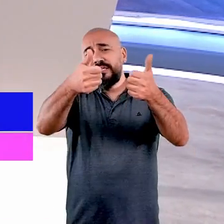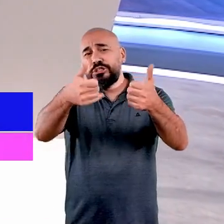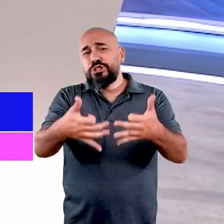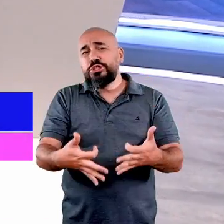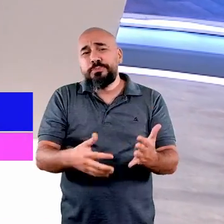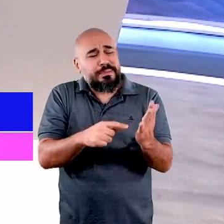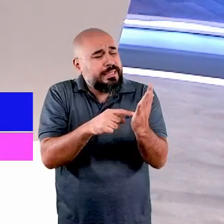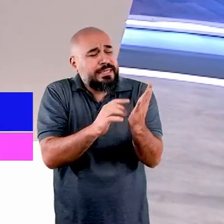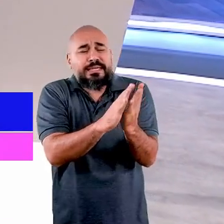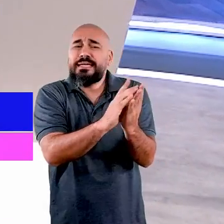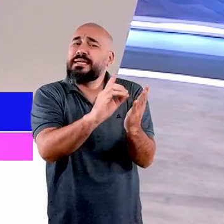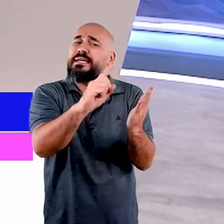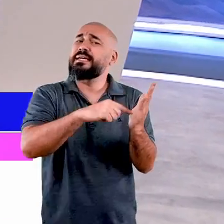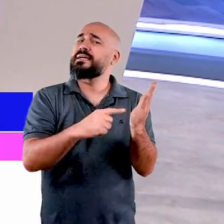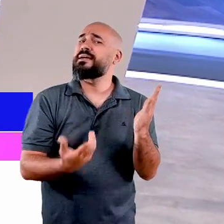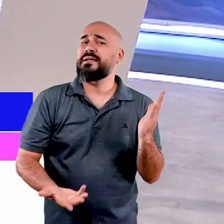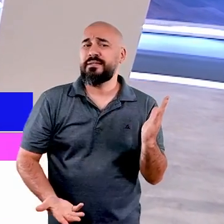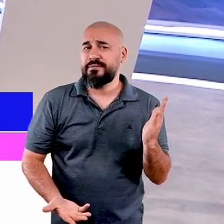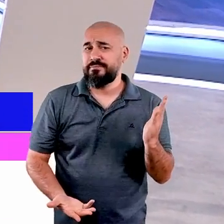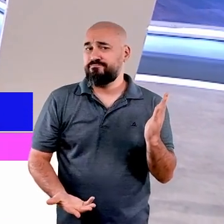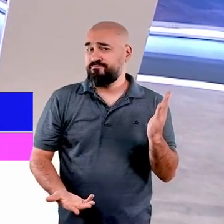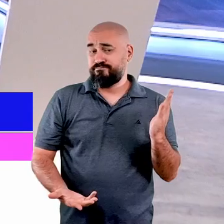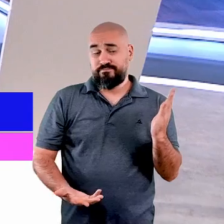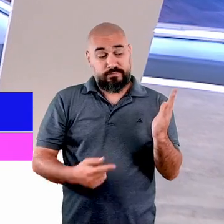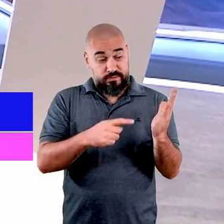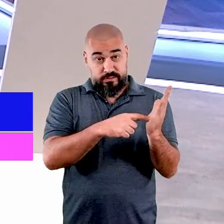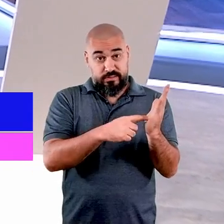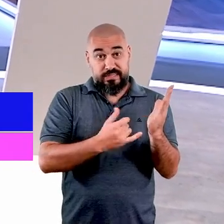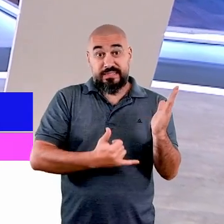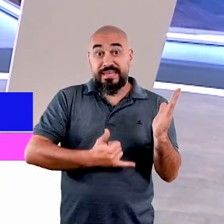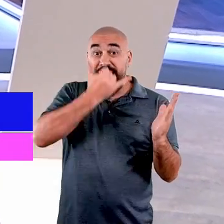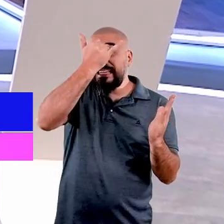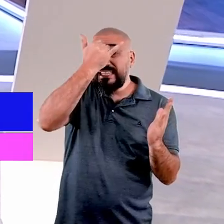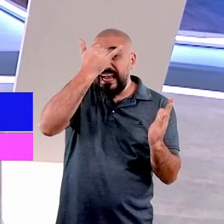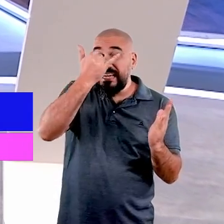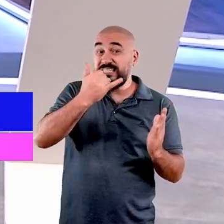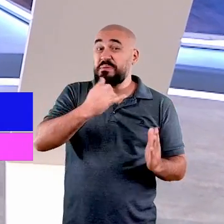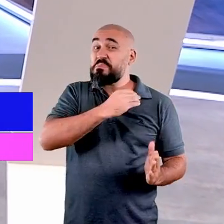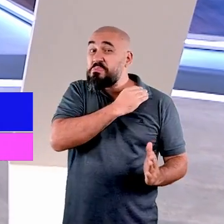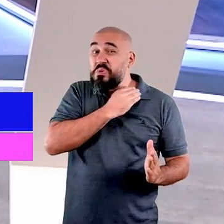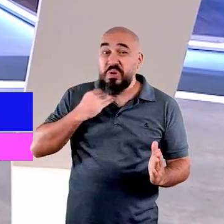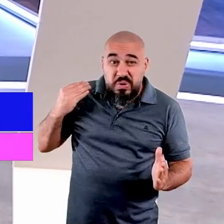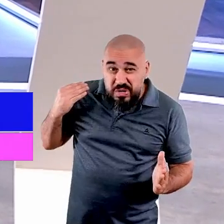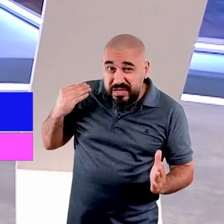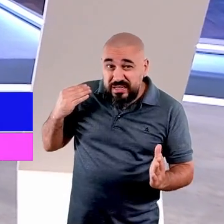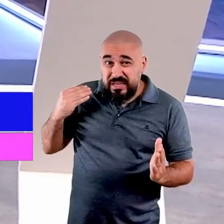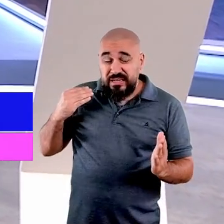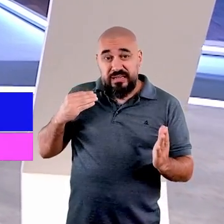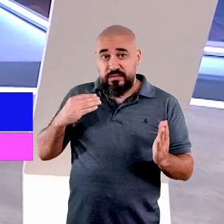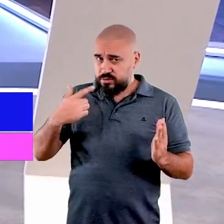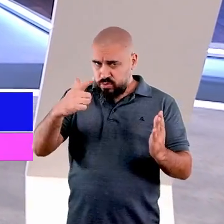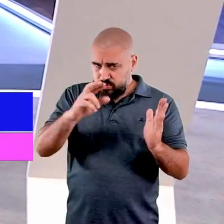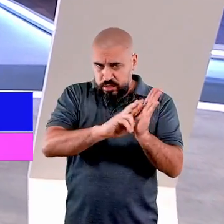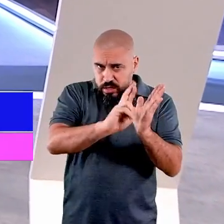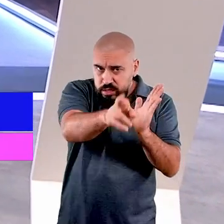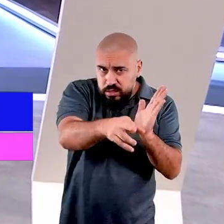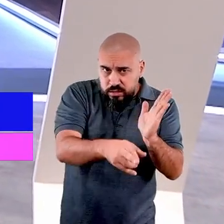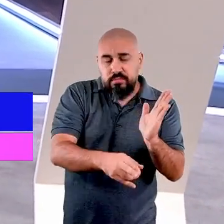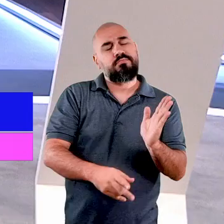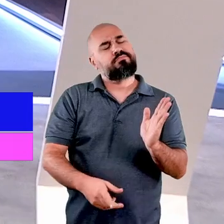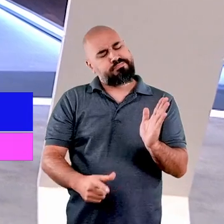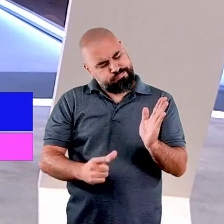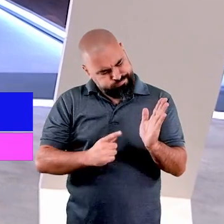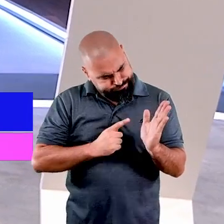dizer sobre a morte. Porque esta tragédia não ficaria sem nenhuma resposta da parte de